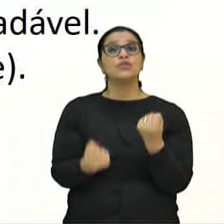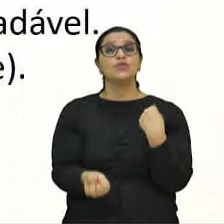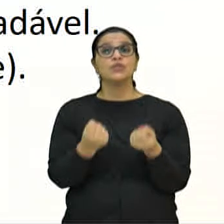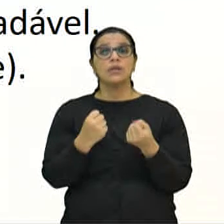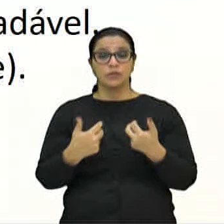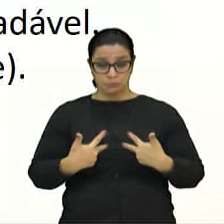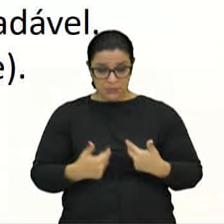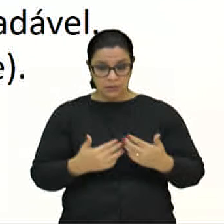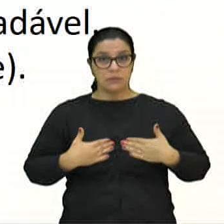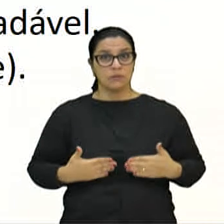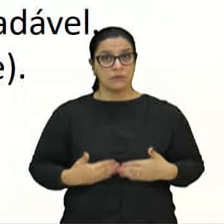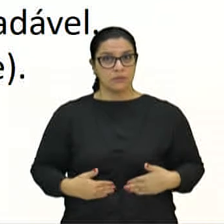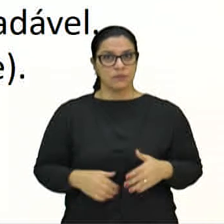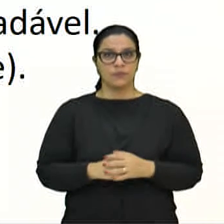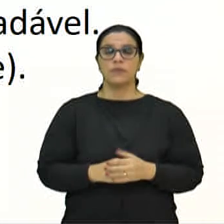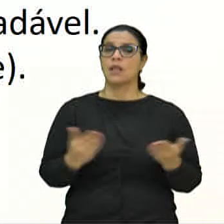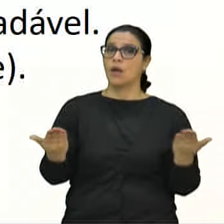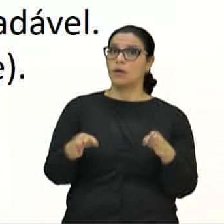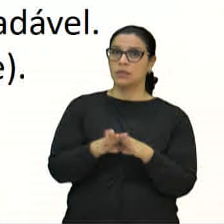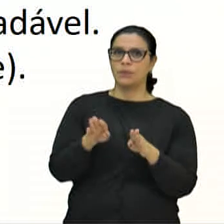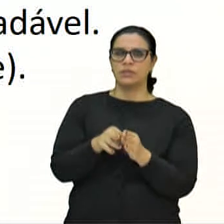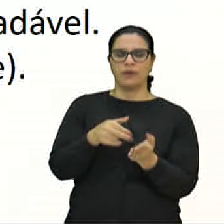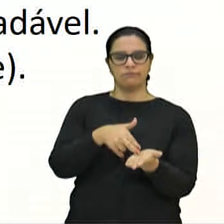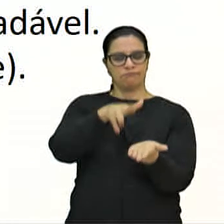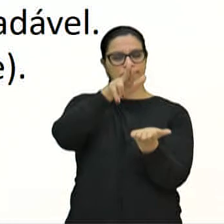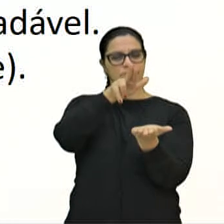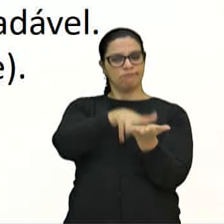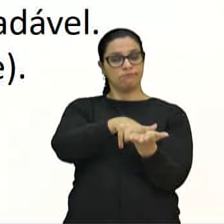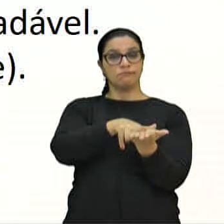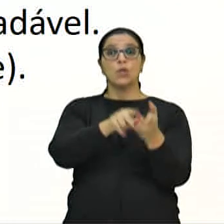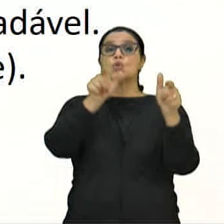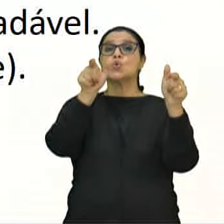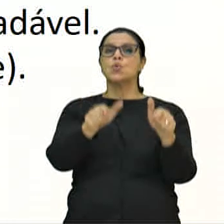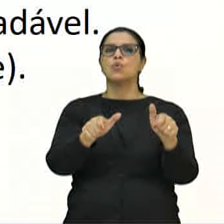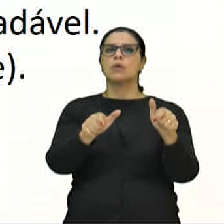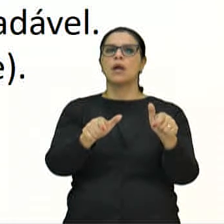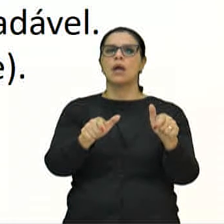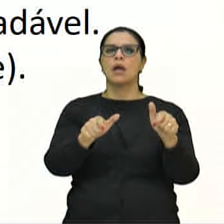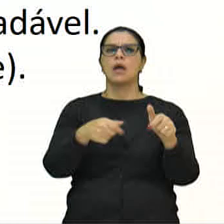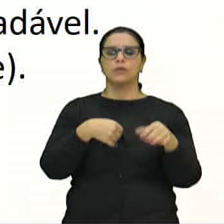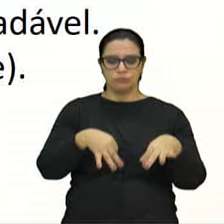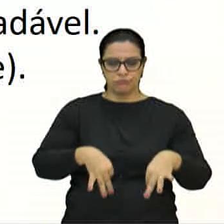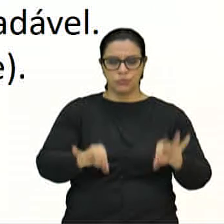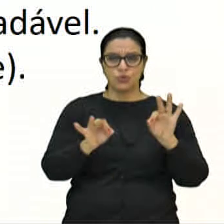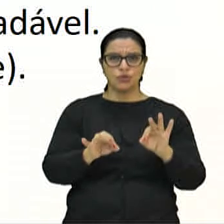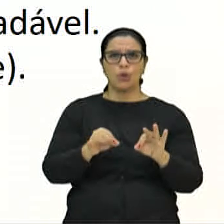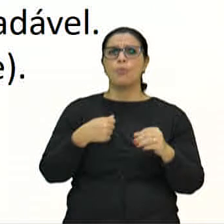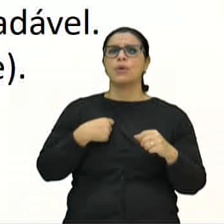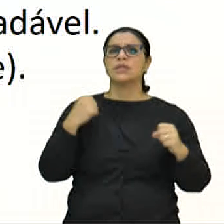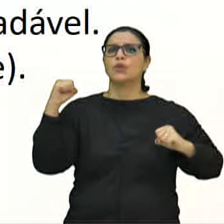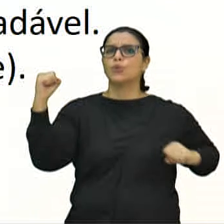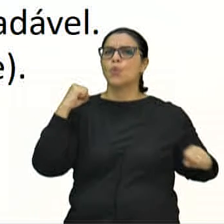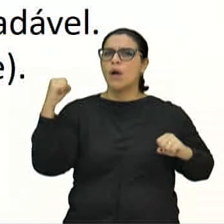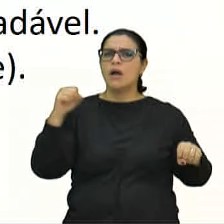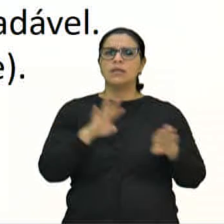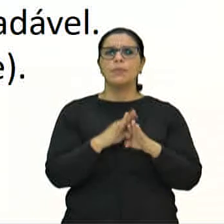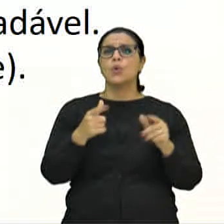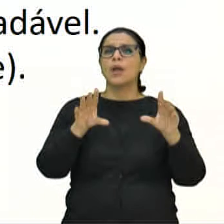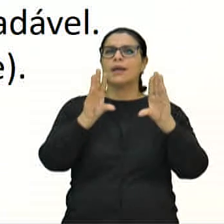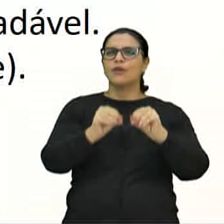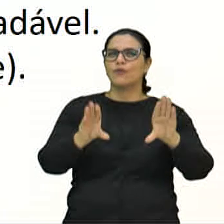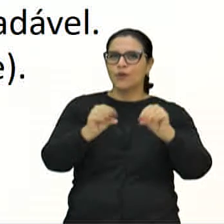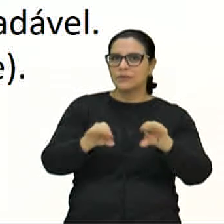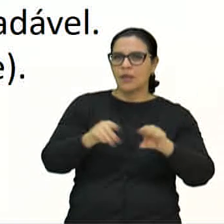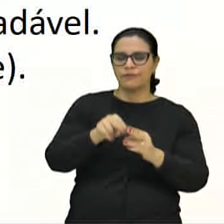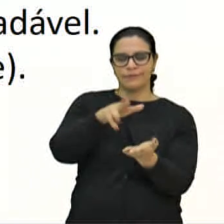de conscientização. Então você vai deitar-se confortavelmente sobre um colchonete, toalha de banho ou algo similar.